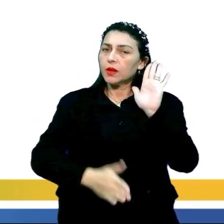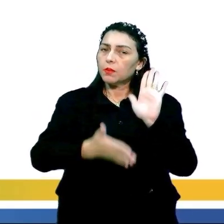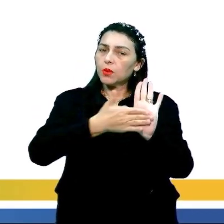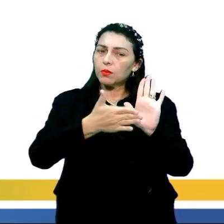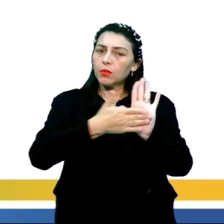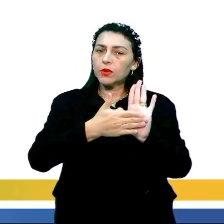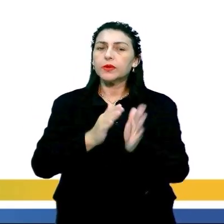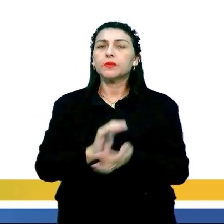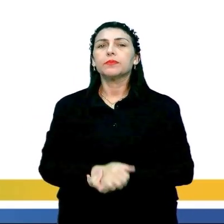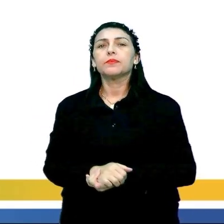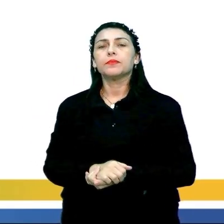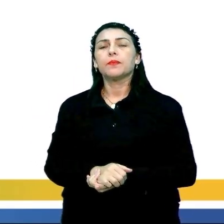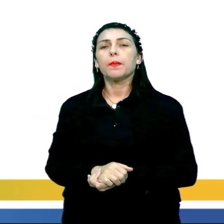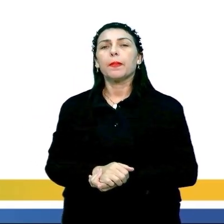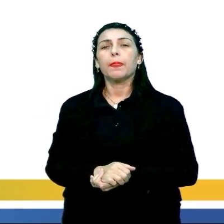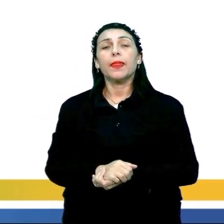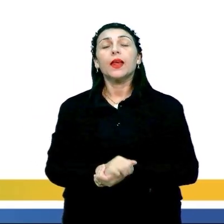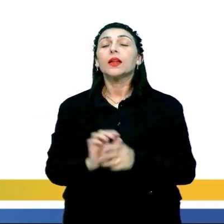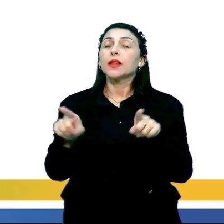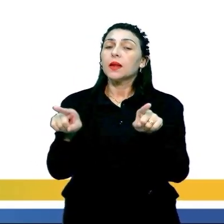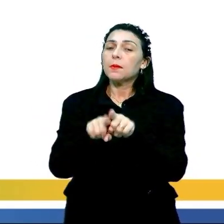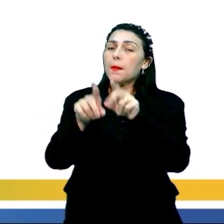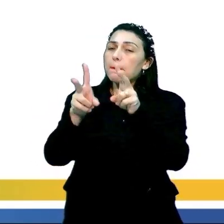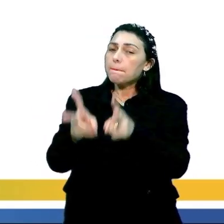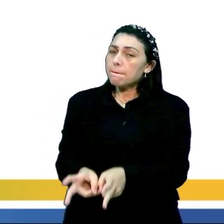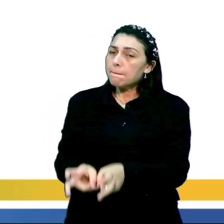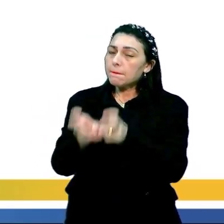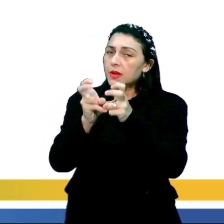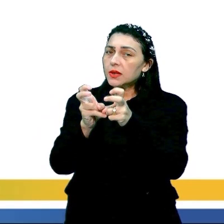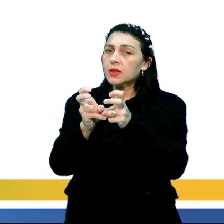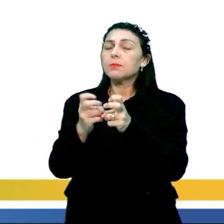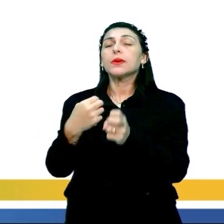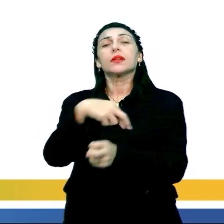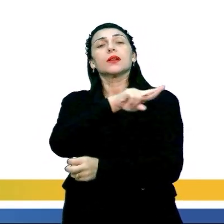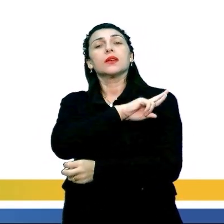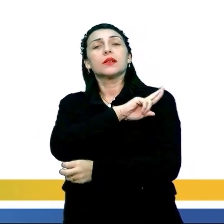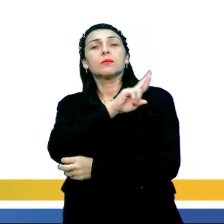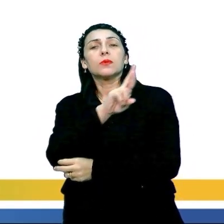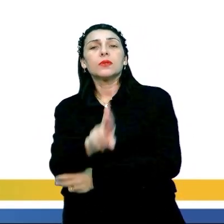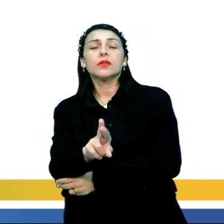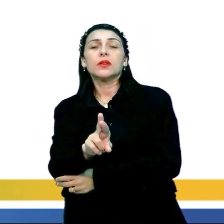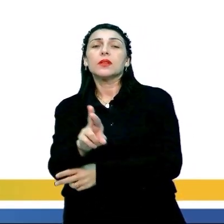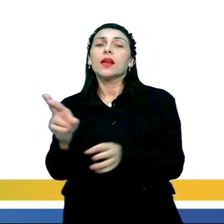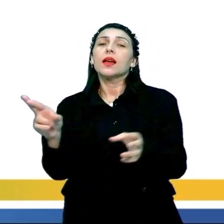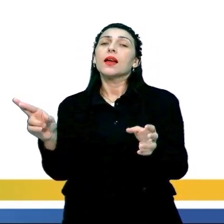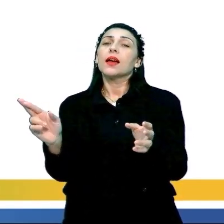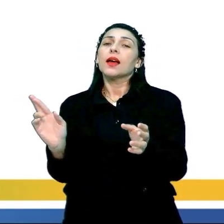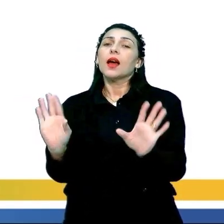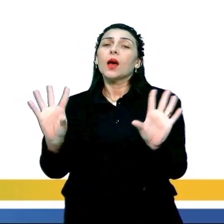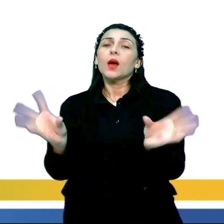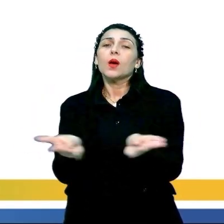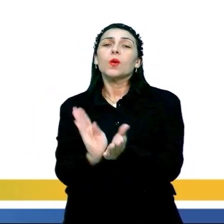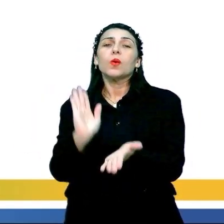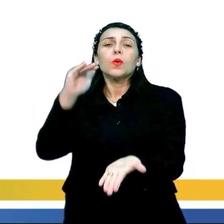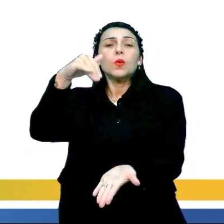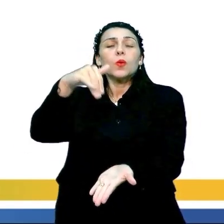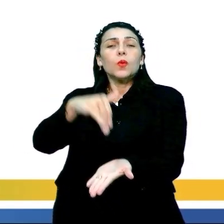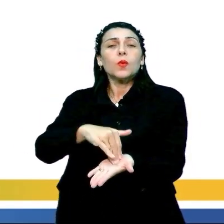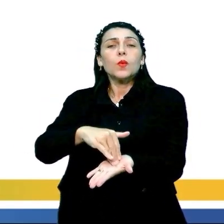intervenção. Uma outra coisa que você pode observar aí na competência, que a conclusão deve oferecer uma